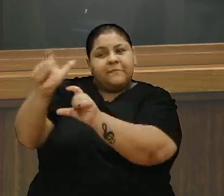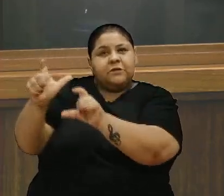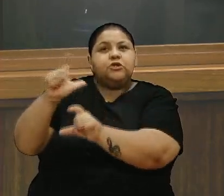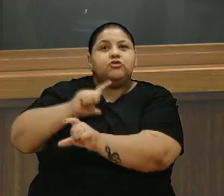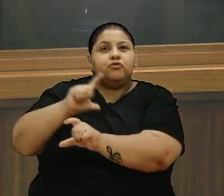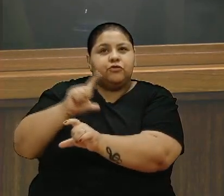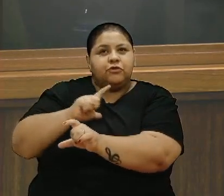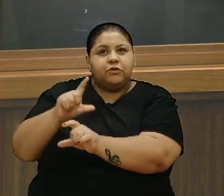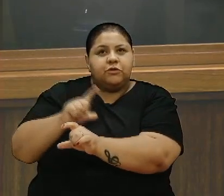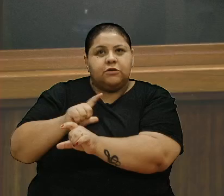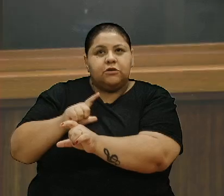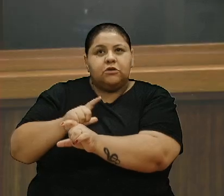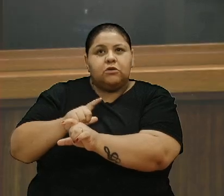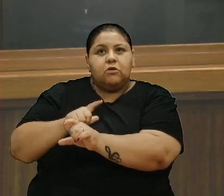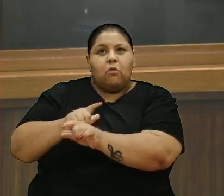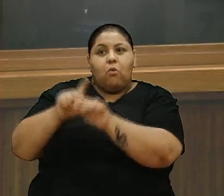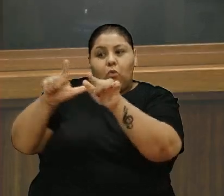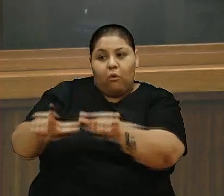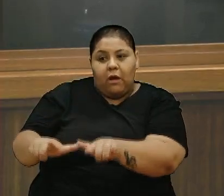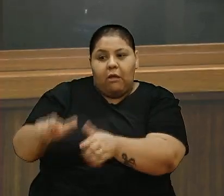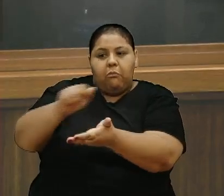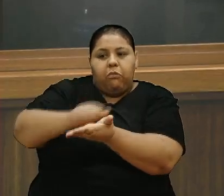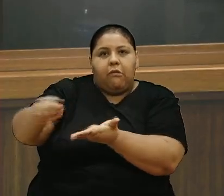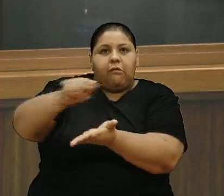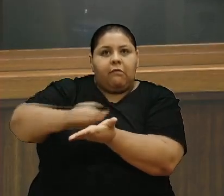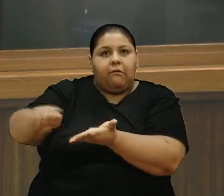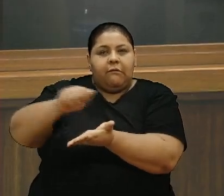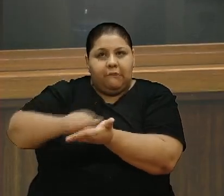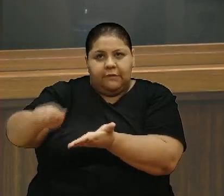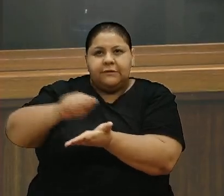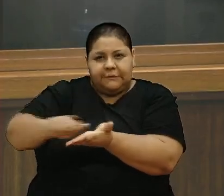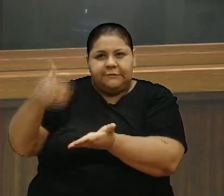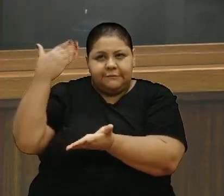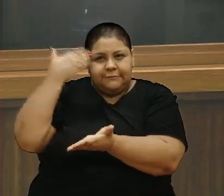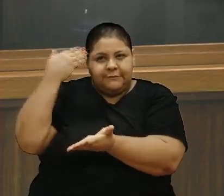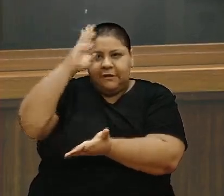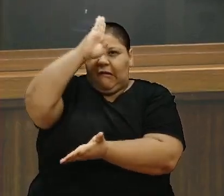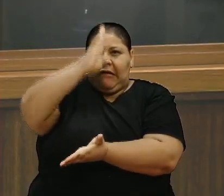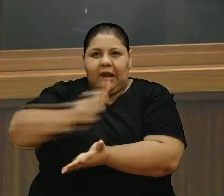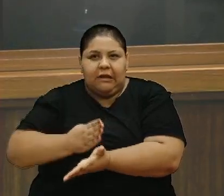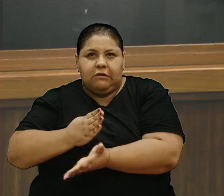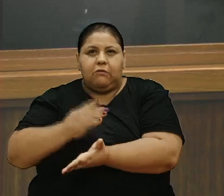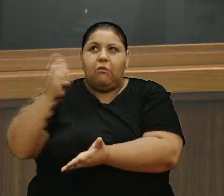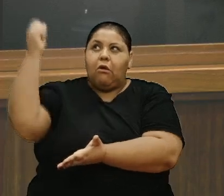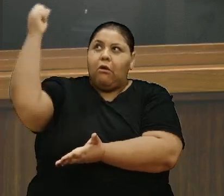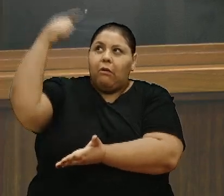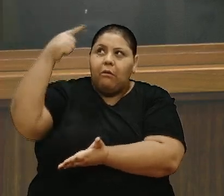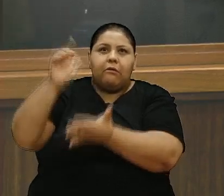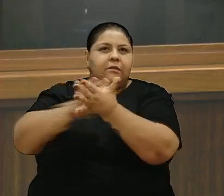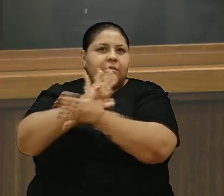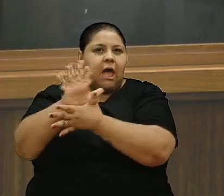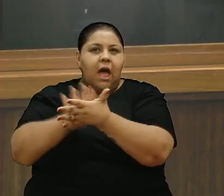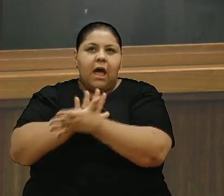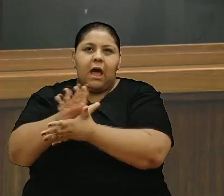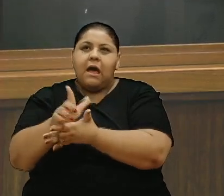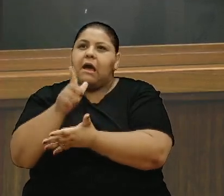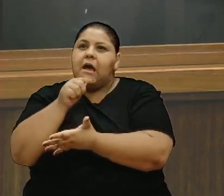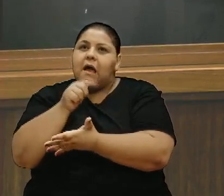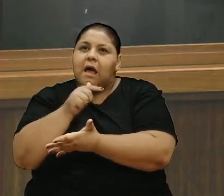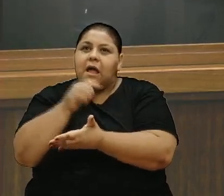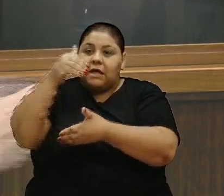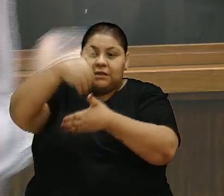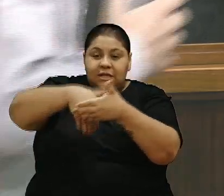tivessem onde lavar sua roupa de forma gratuita, sem gasto de luz, sem gasto de água, na